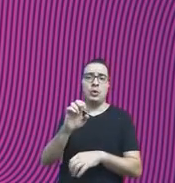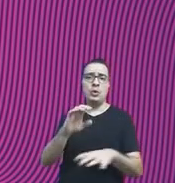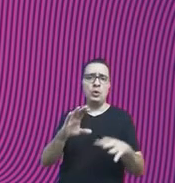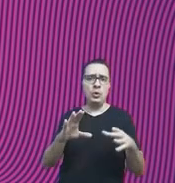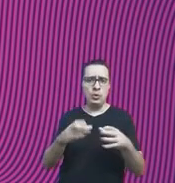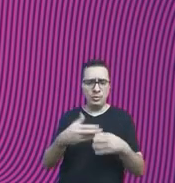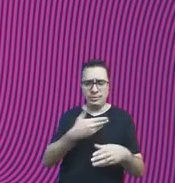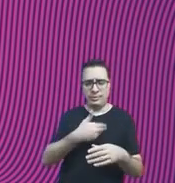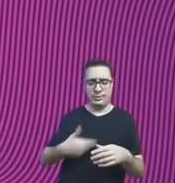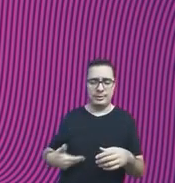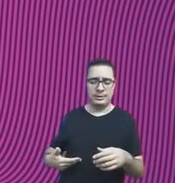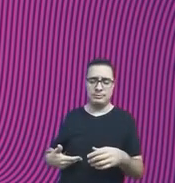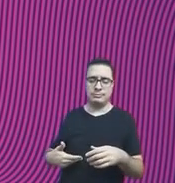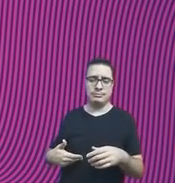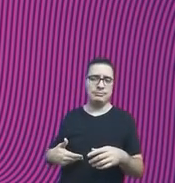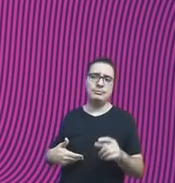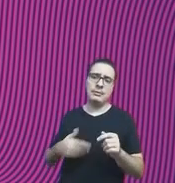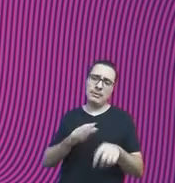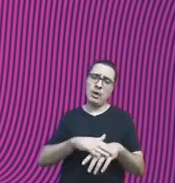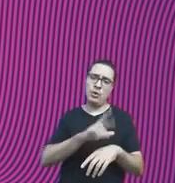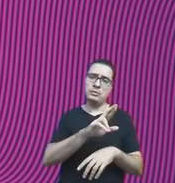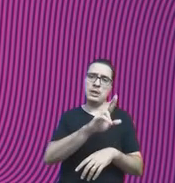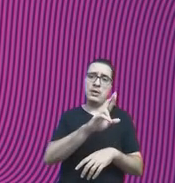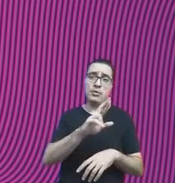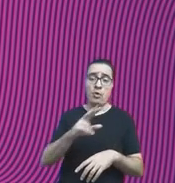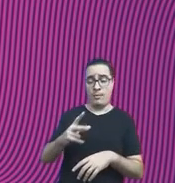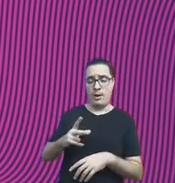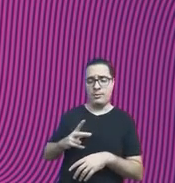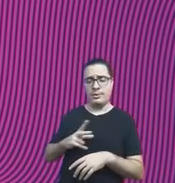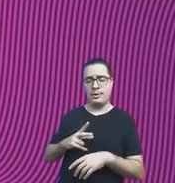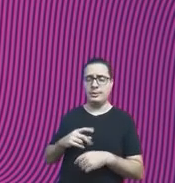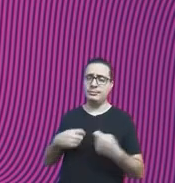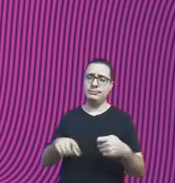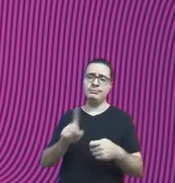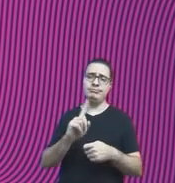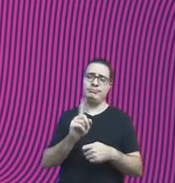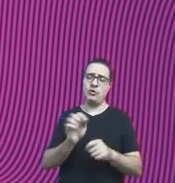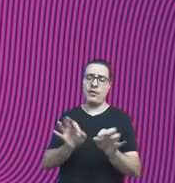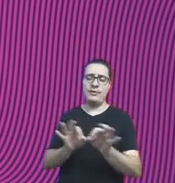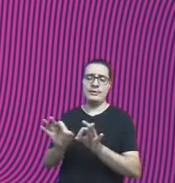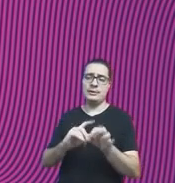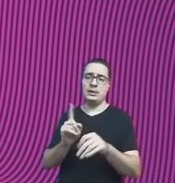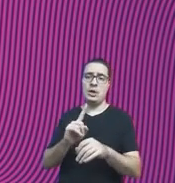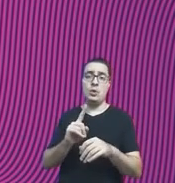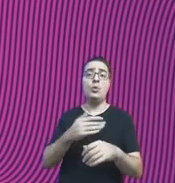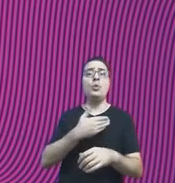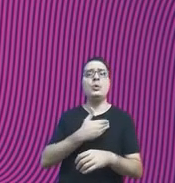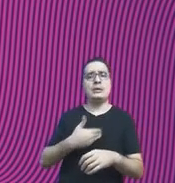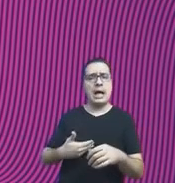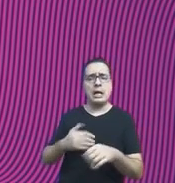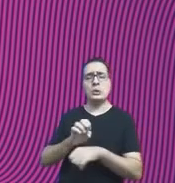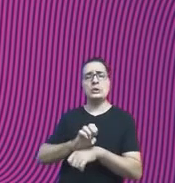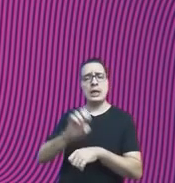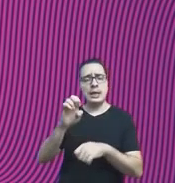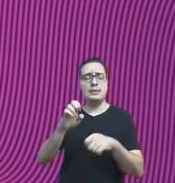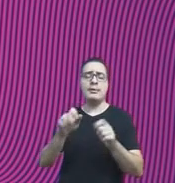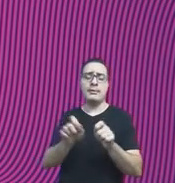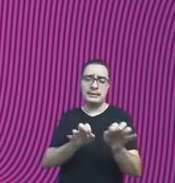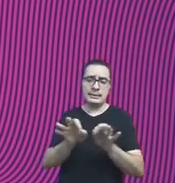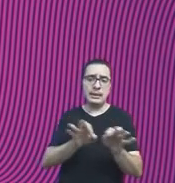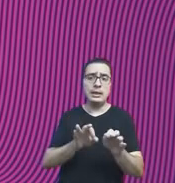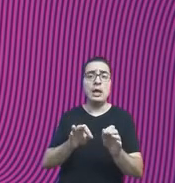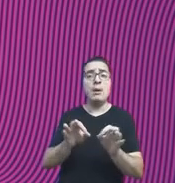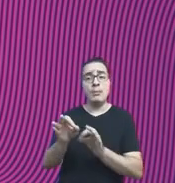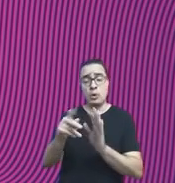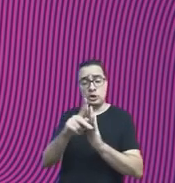questões concorrenciais ele não vai fazer. Isso é o Estado que tem que fazer. Já tem projeto para isso, tem projeto piloto, sem negócio